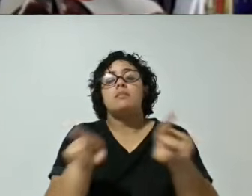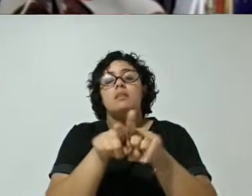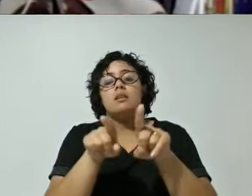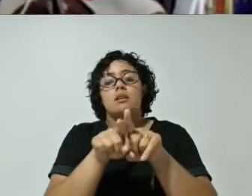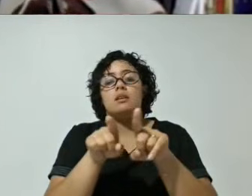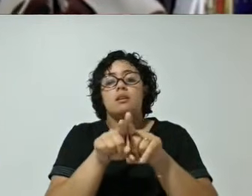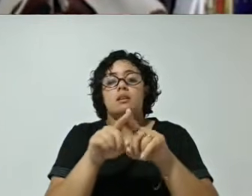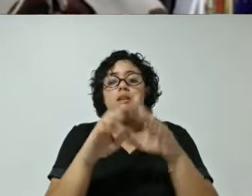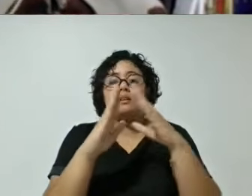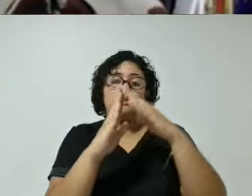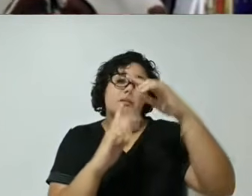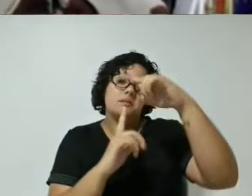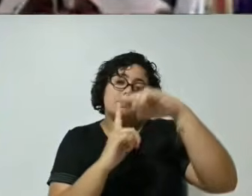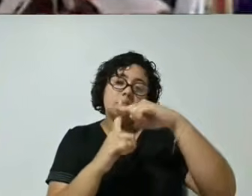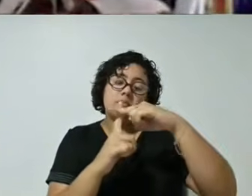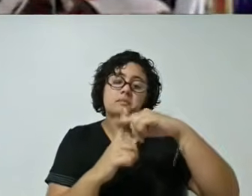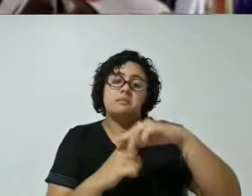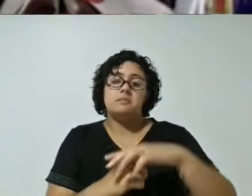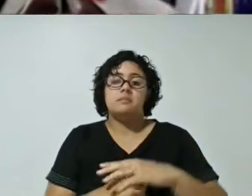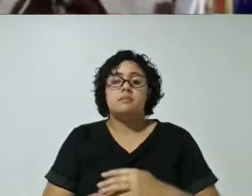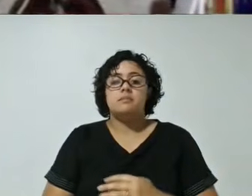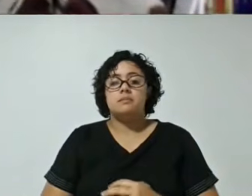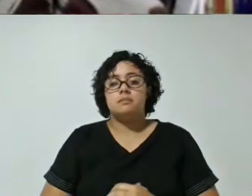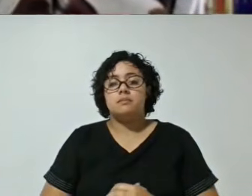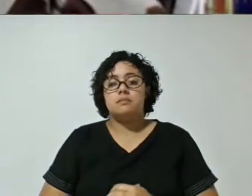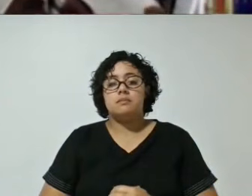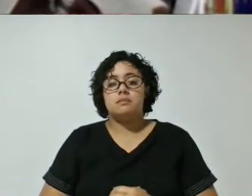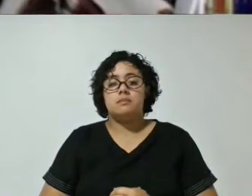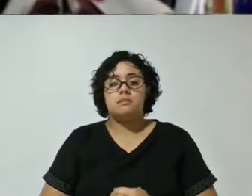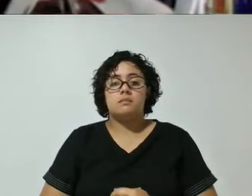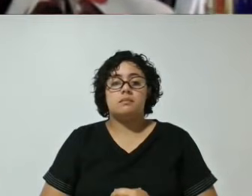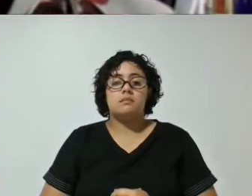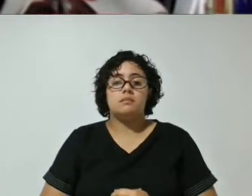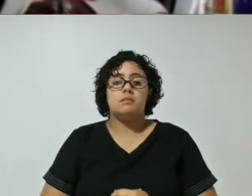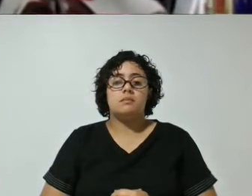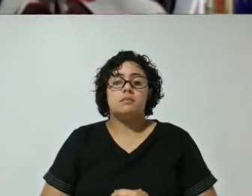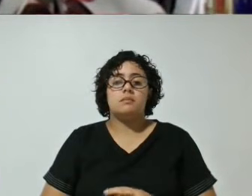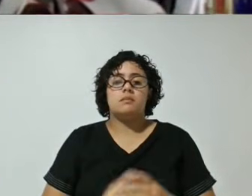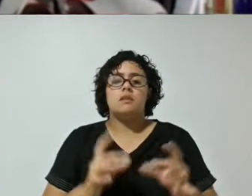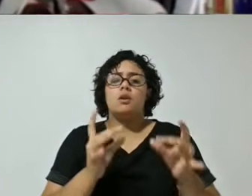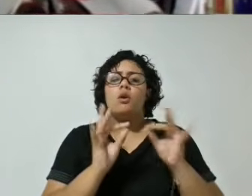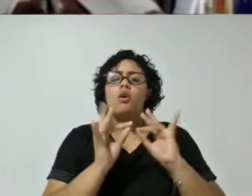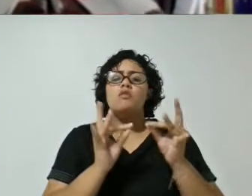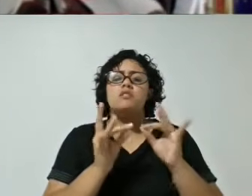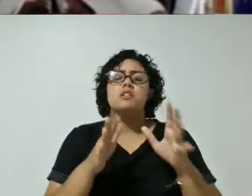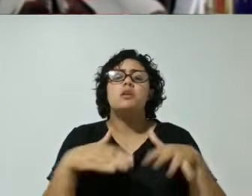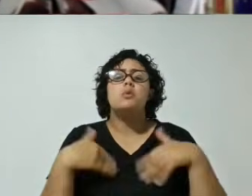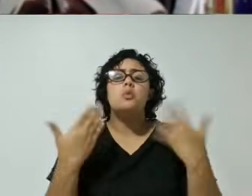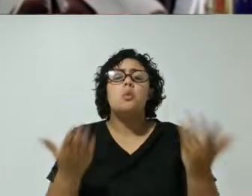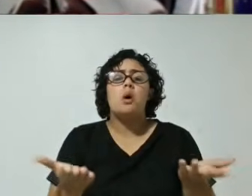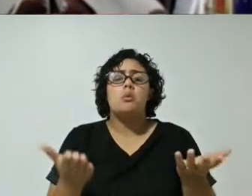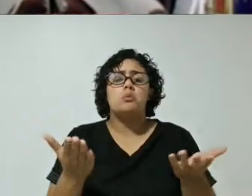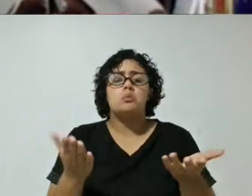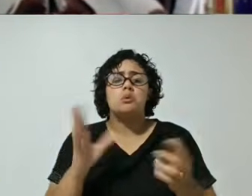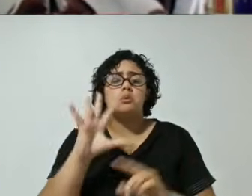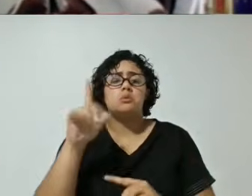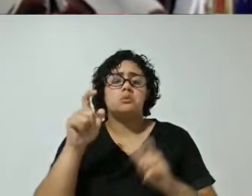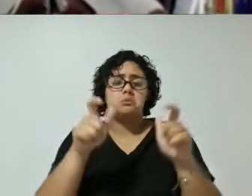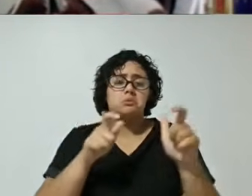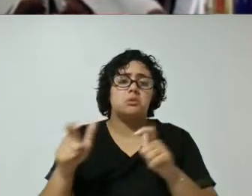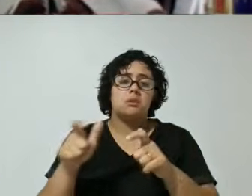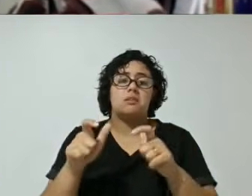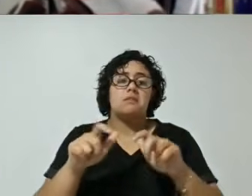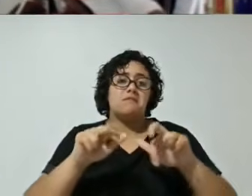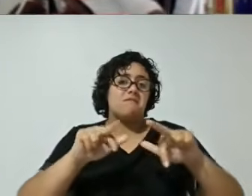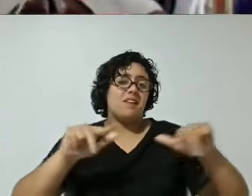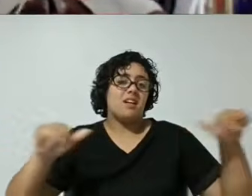né? E lá aconteciam quais oficinas que aconteciam nesses espaços? Bem, houve várias, né? Porque a